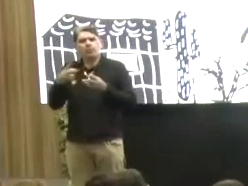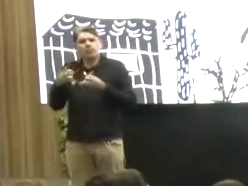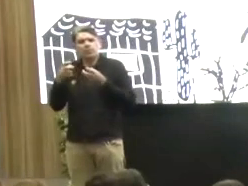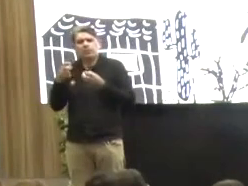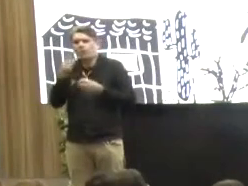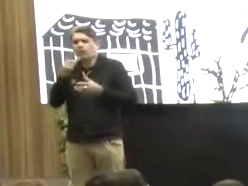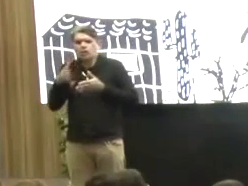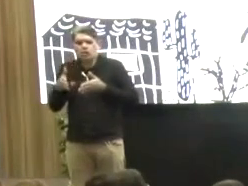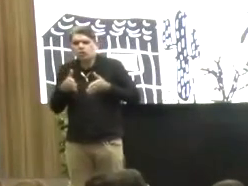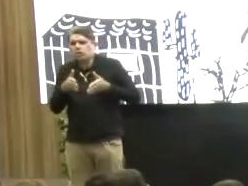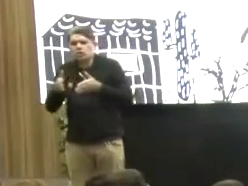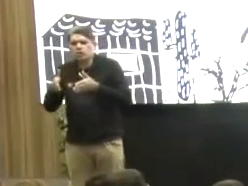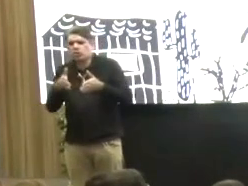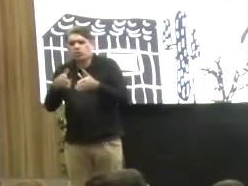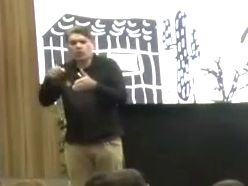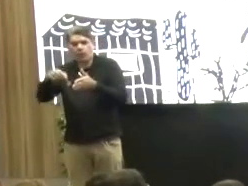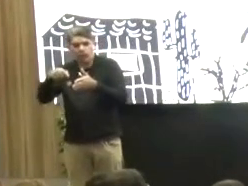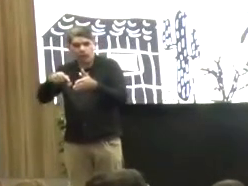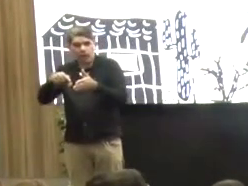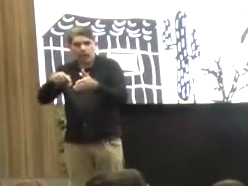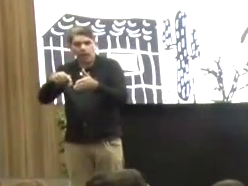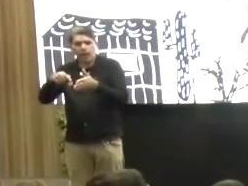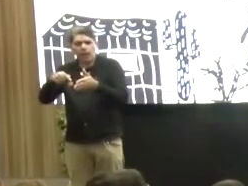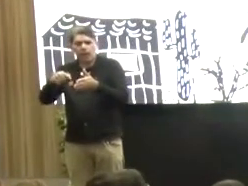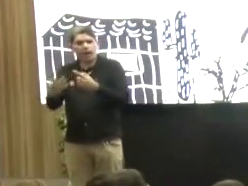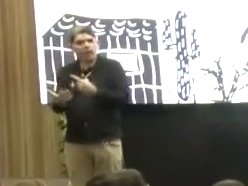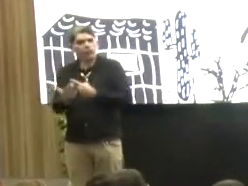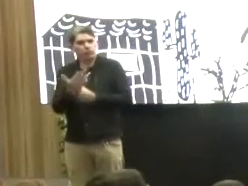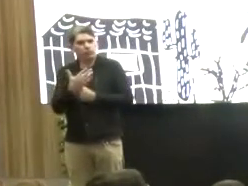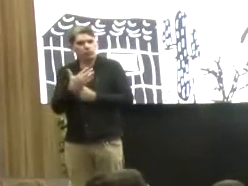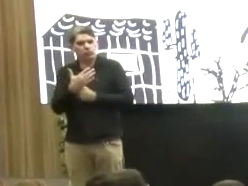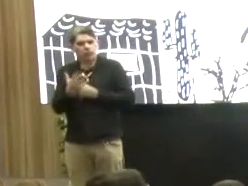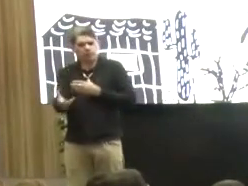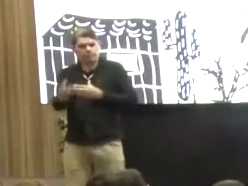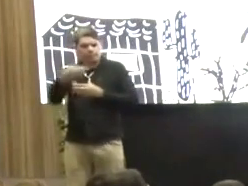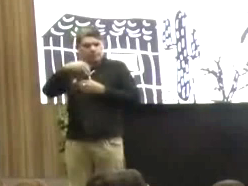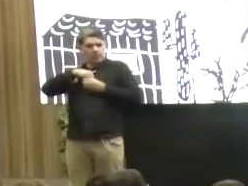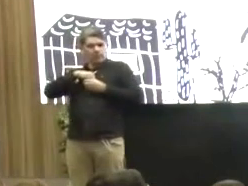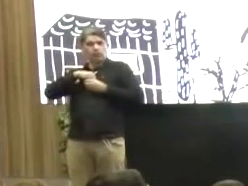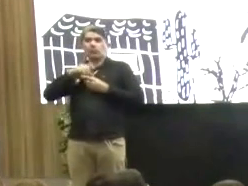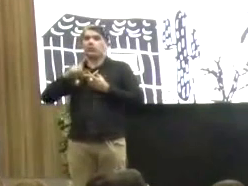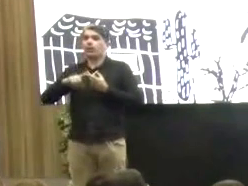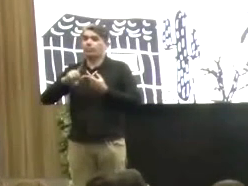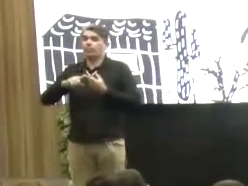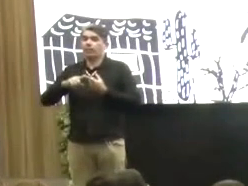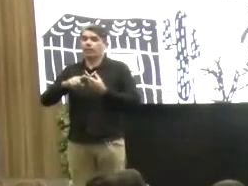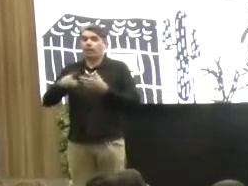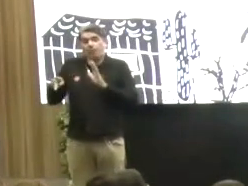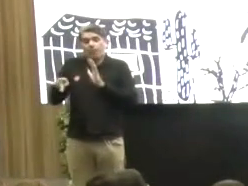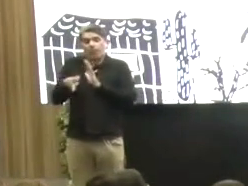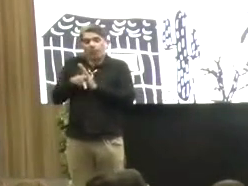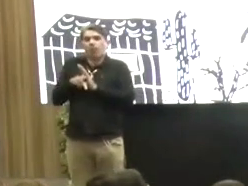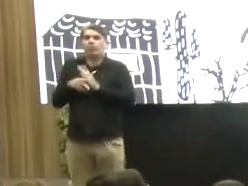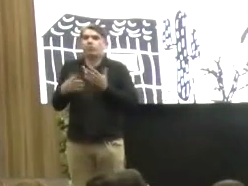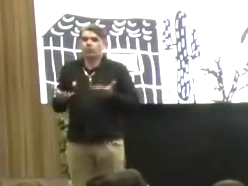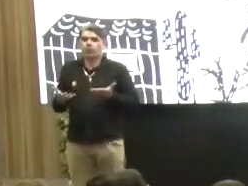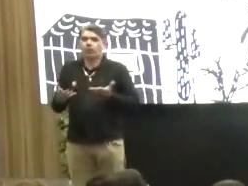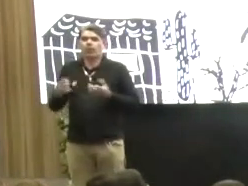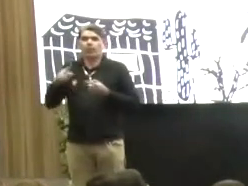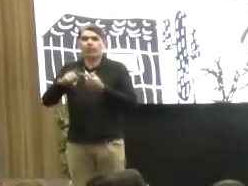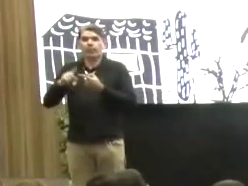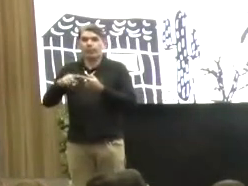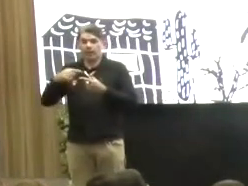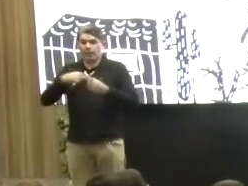recurso, o rio é o rio que me compõe. Eu preciso também, porque eu estou no mundo que o robô